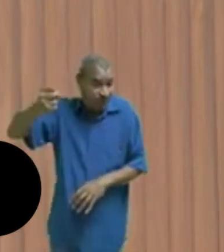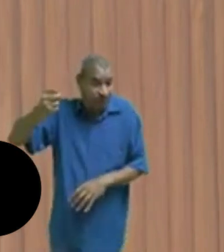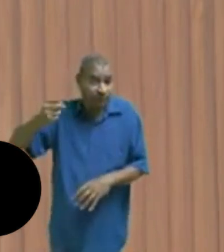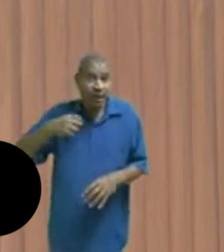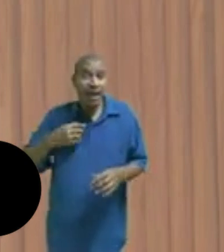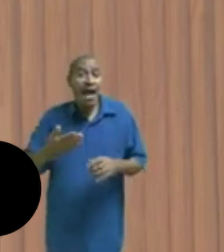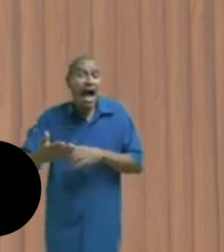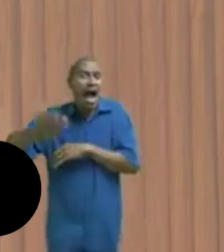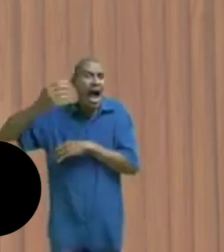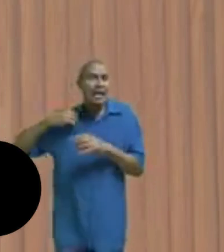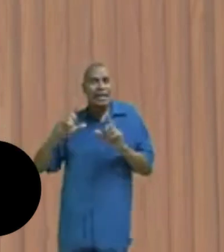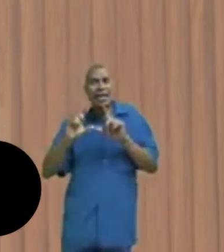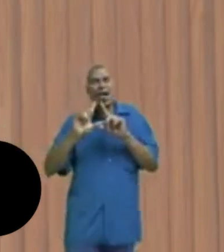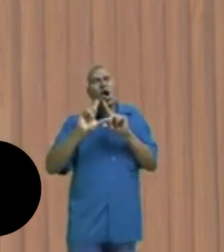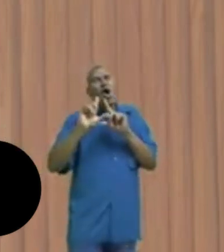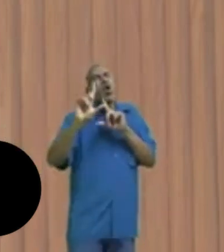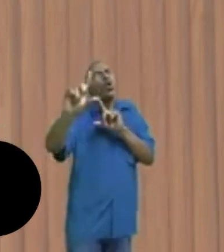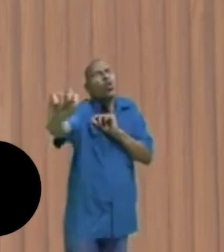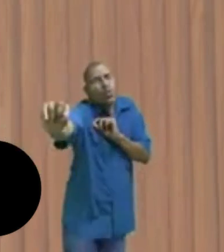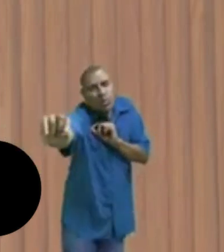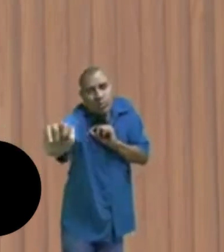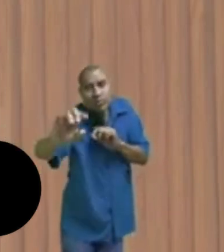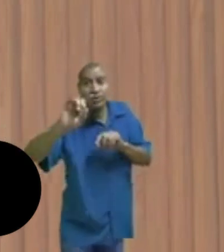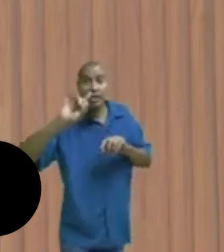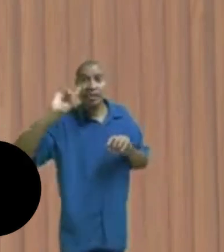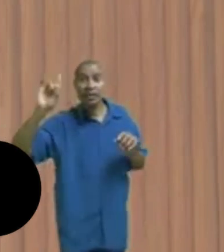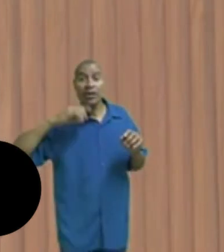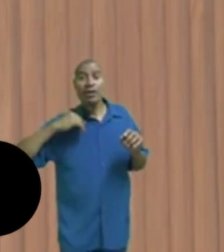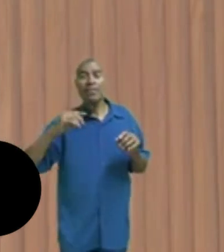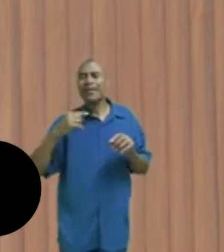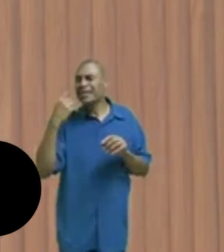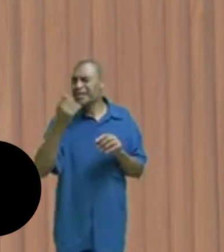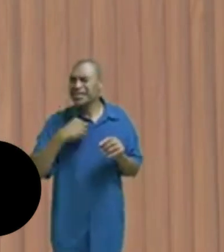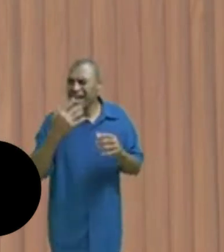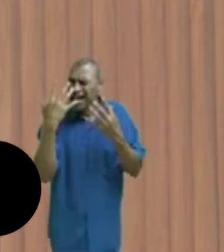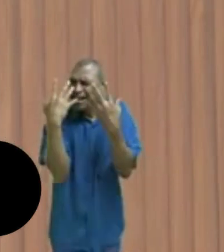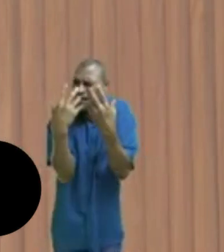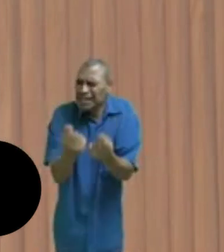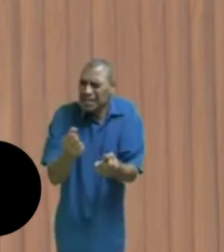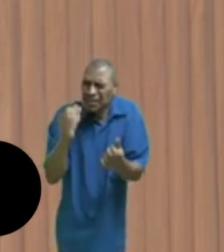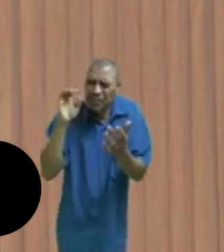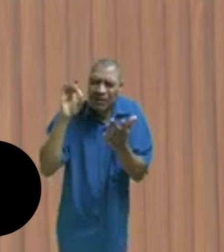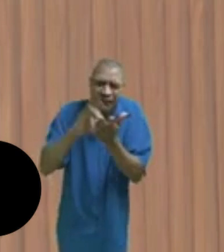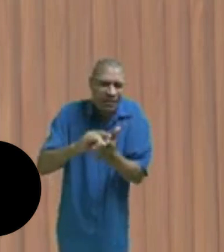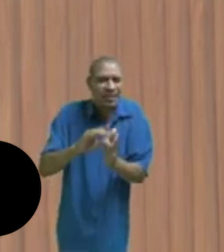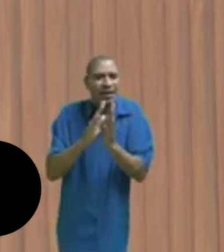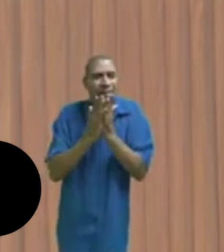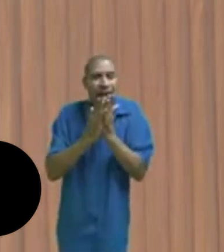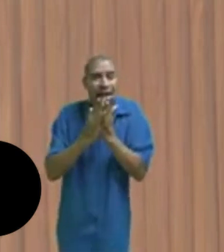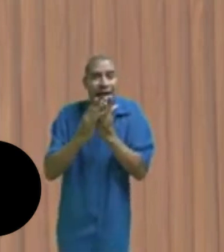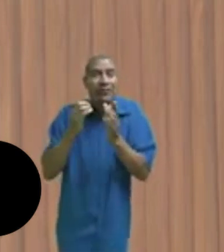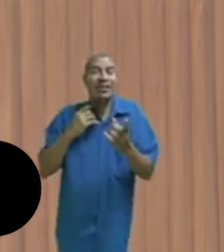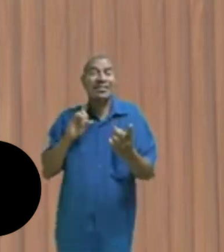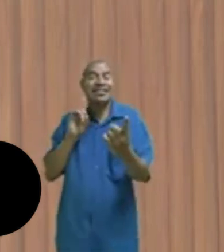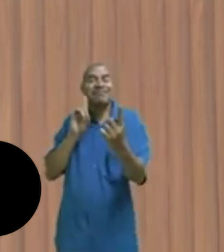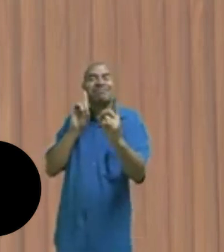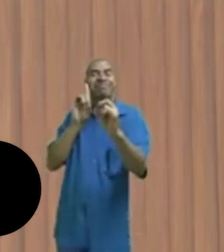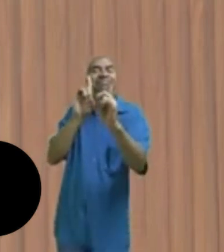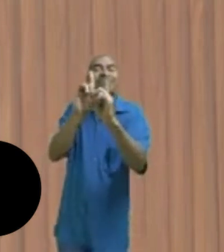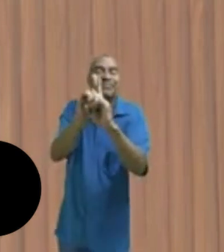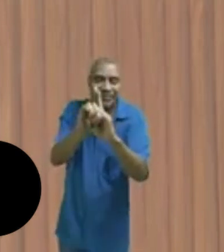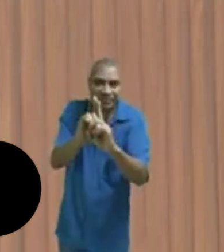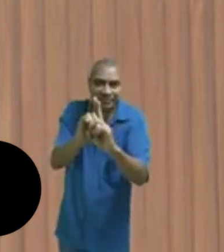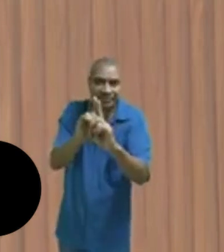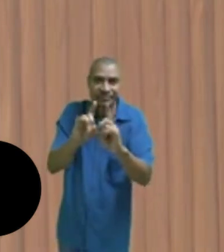longe, e o Espírito de Deus então o reconcilia. É o momento em que nós, todos nós, varetas,